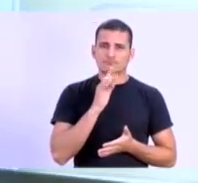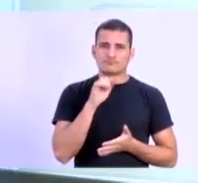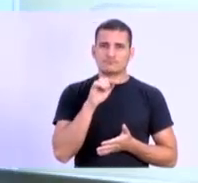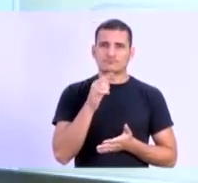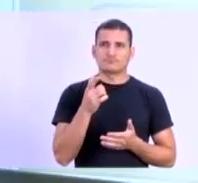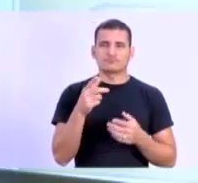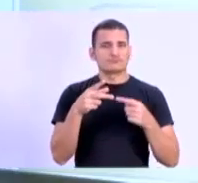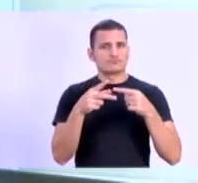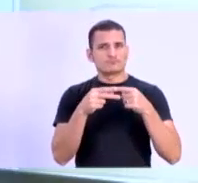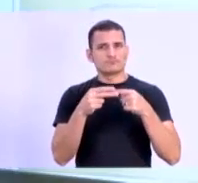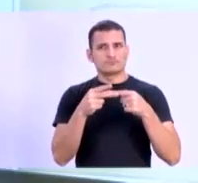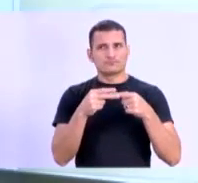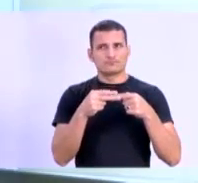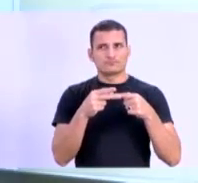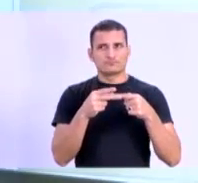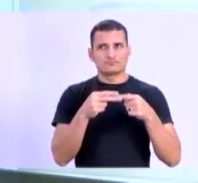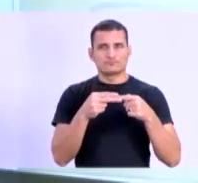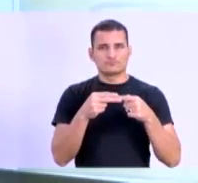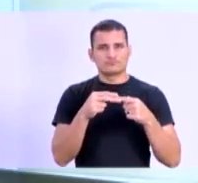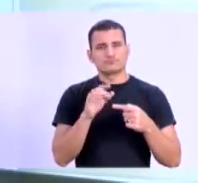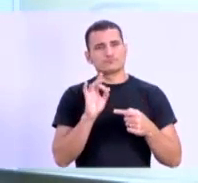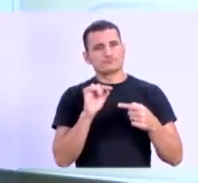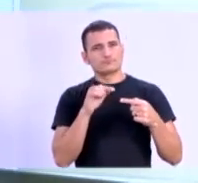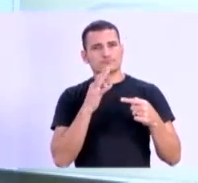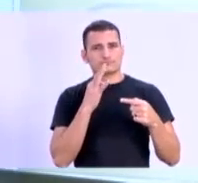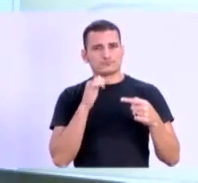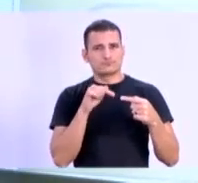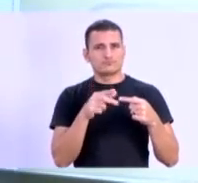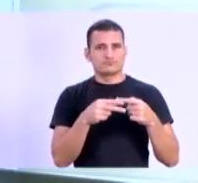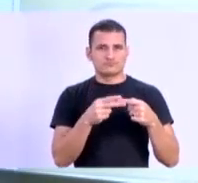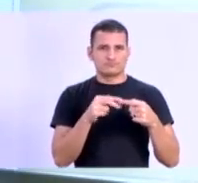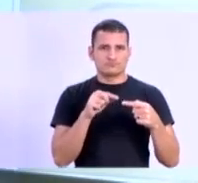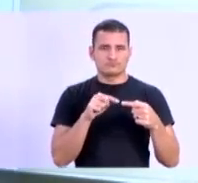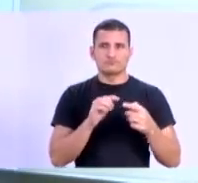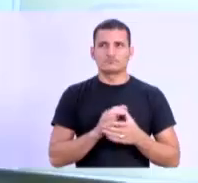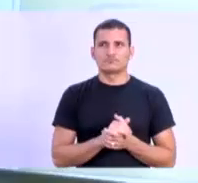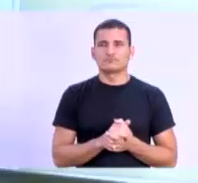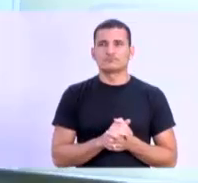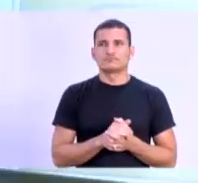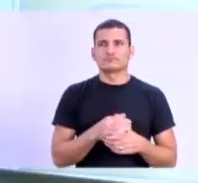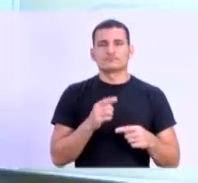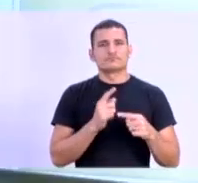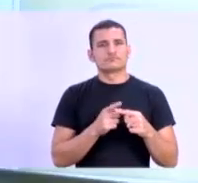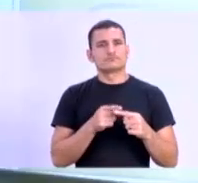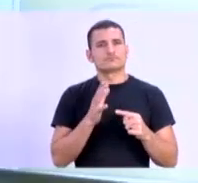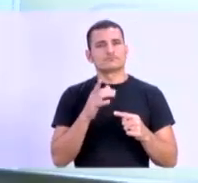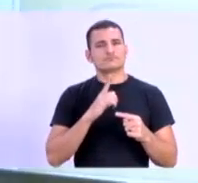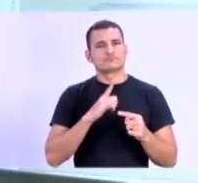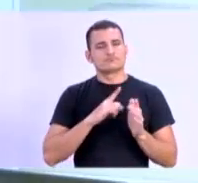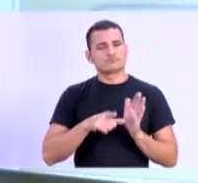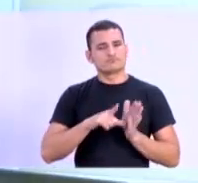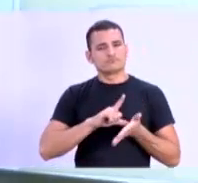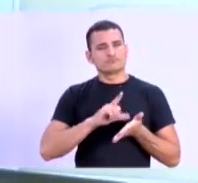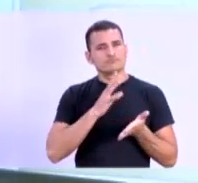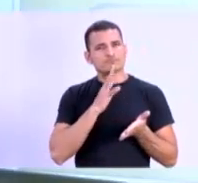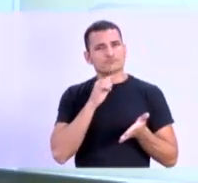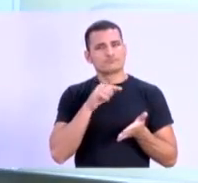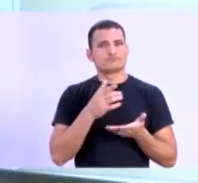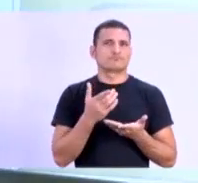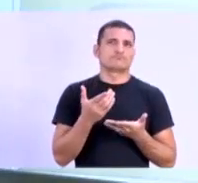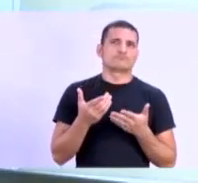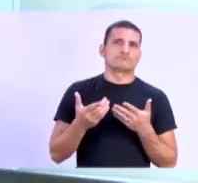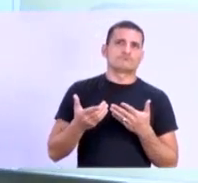caneta, ainda bem que está bem à mão essa caneta aqui, né? Eu só consigo reconhecer essa caneta porque eu já tenho uma pré-classificação em algum momento da minha